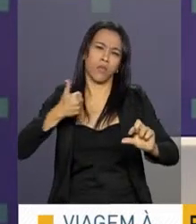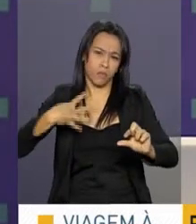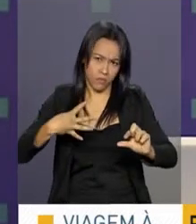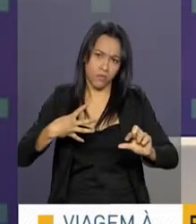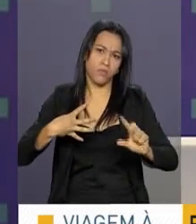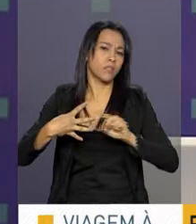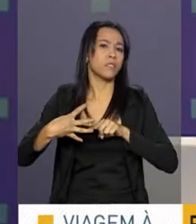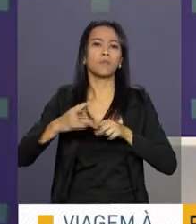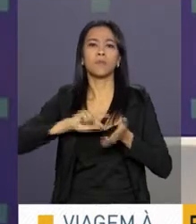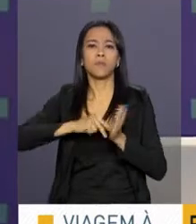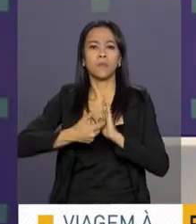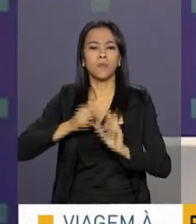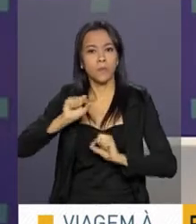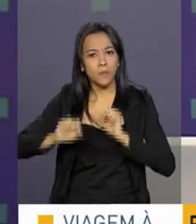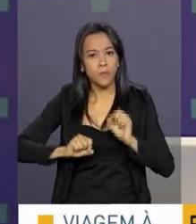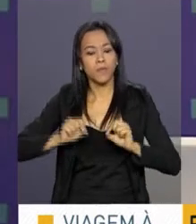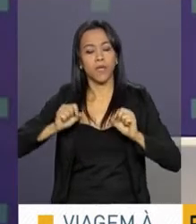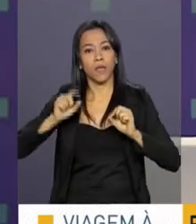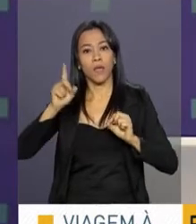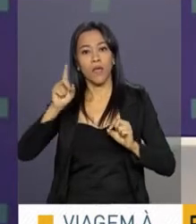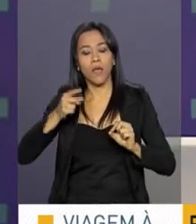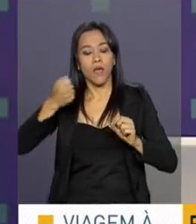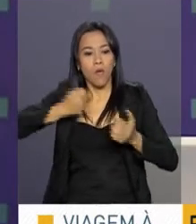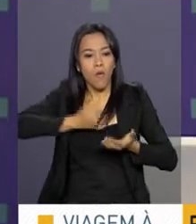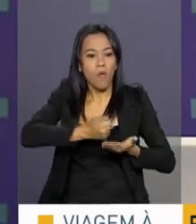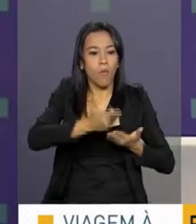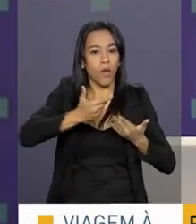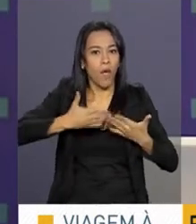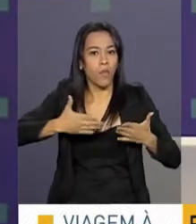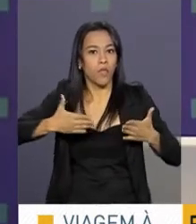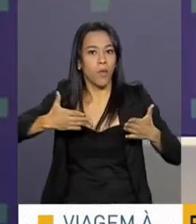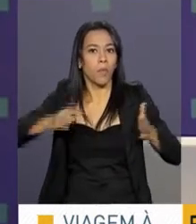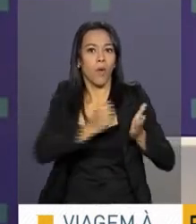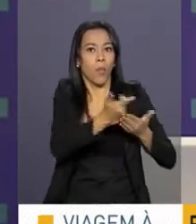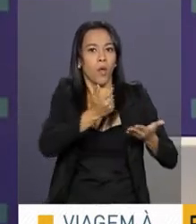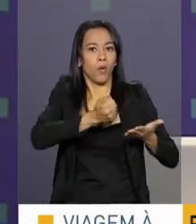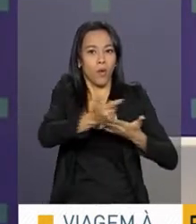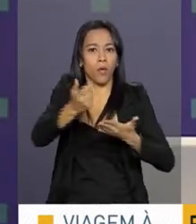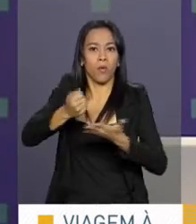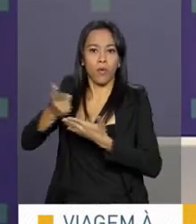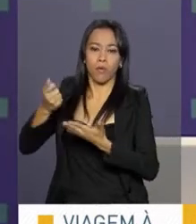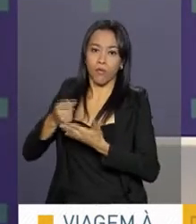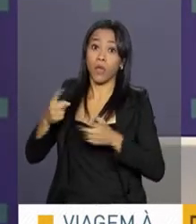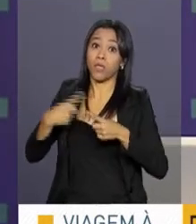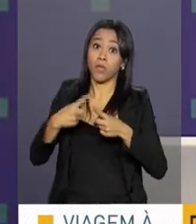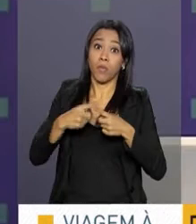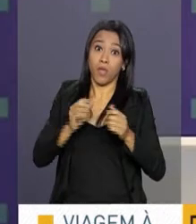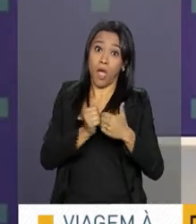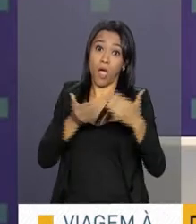que abre espaço para a expansão do consumo e, portanto, do crescimento do mercado interno.